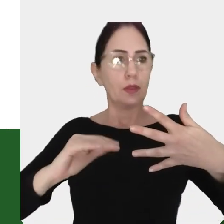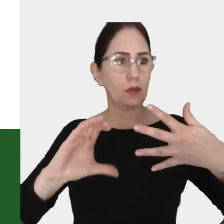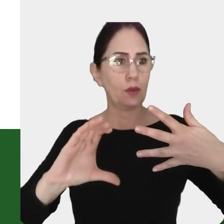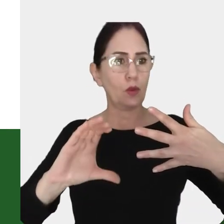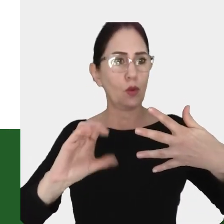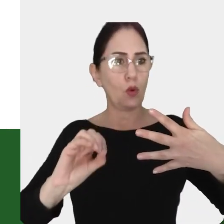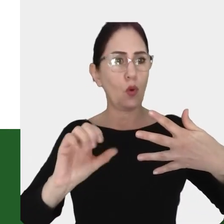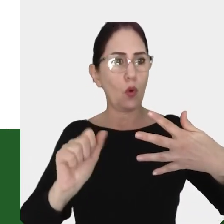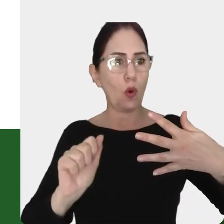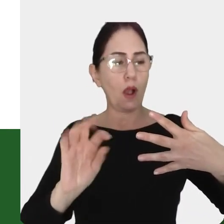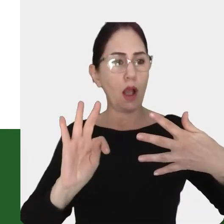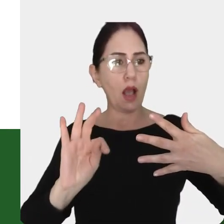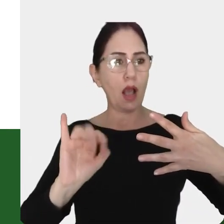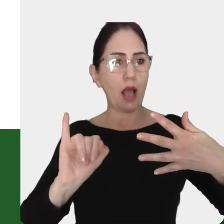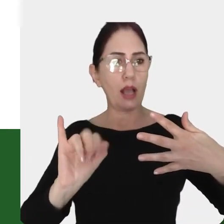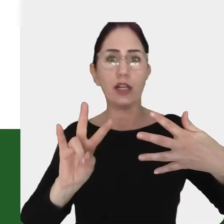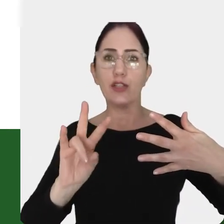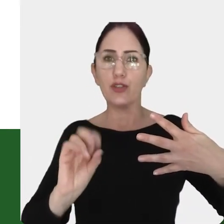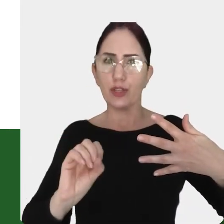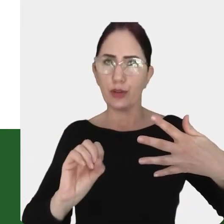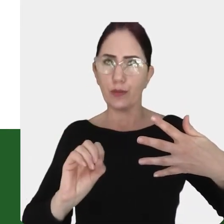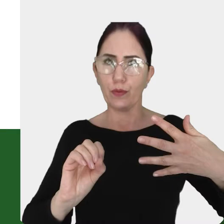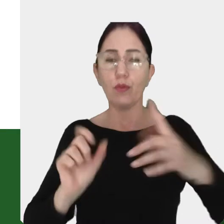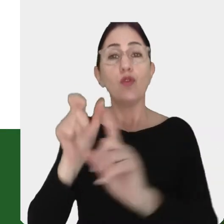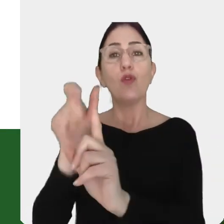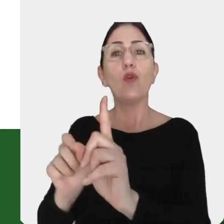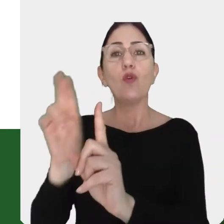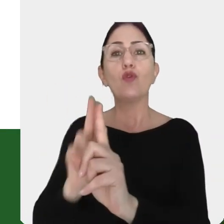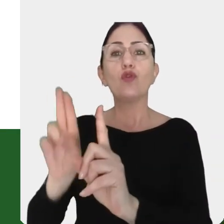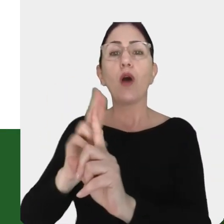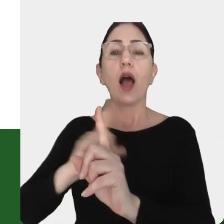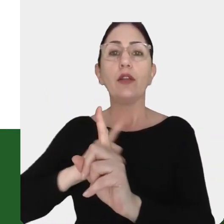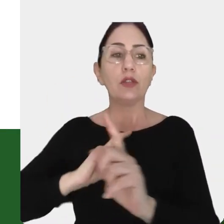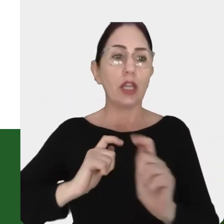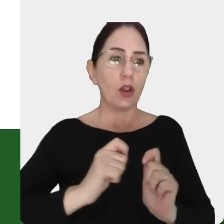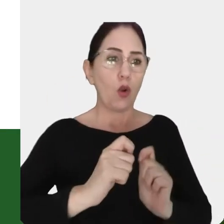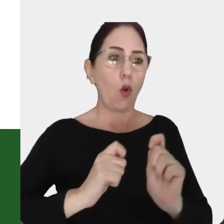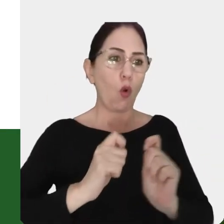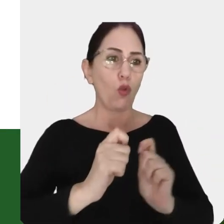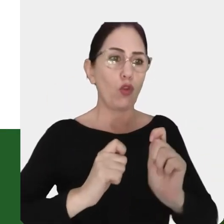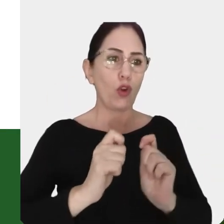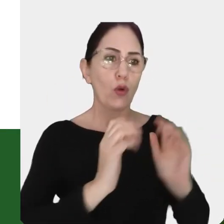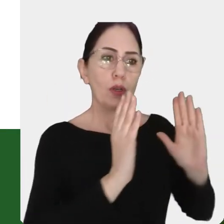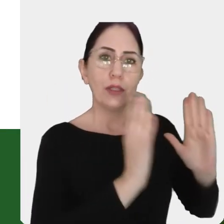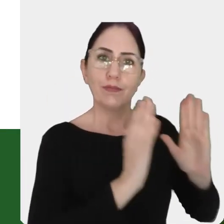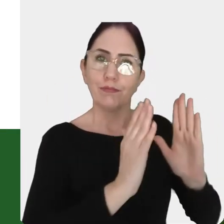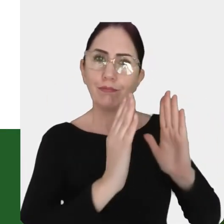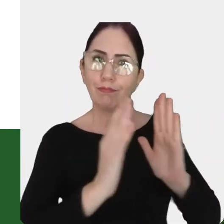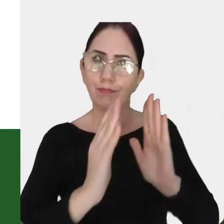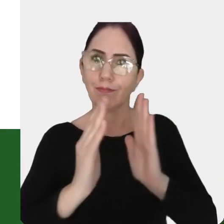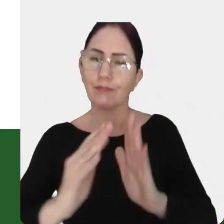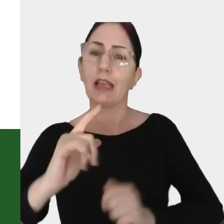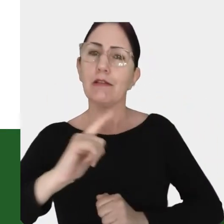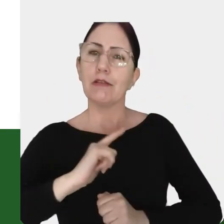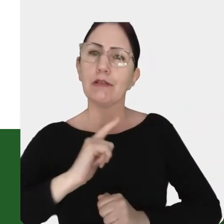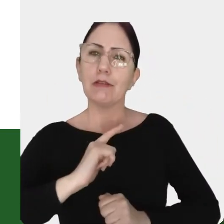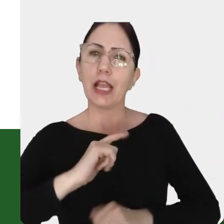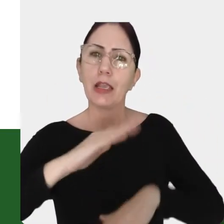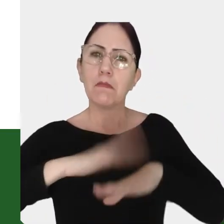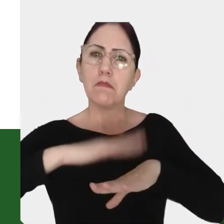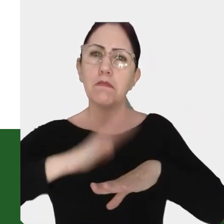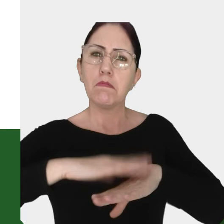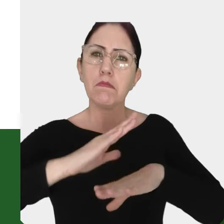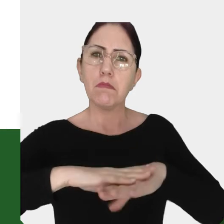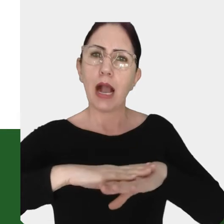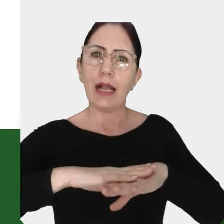Coativo apresenta-se possibilidades do usuário controlar uma sequência, um ritmo, um estilo. Então, quando o usuário